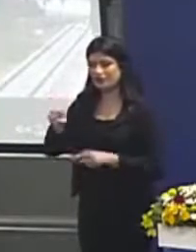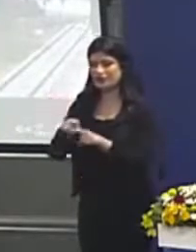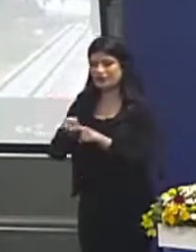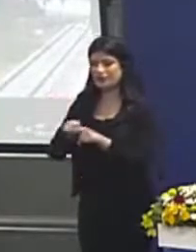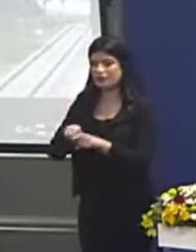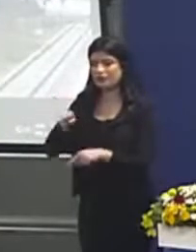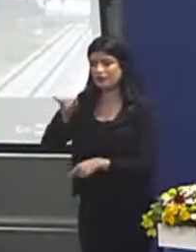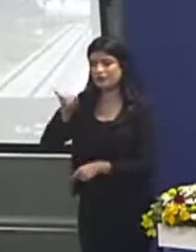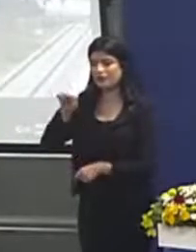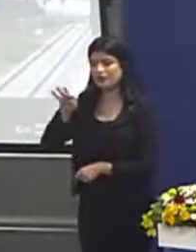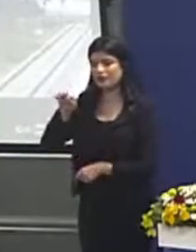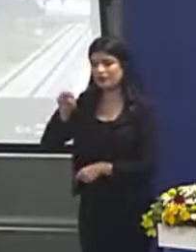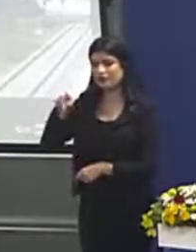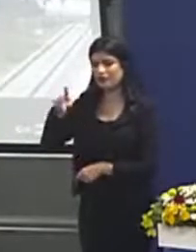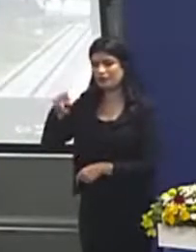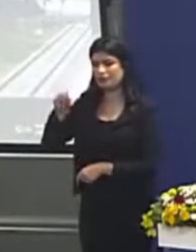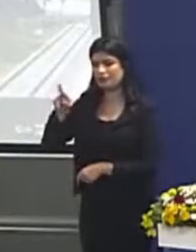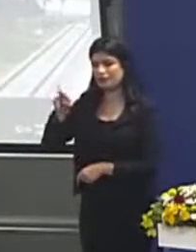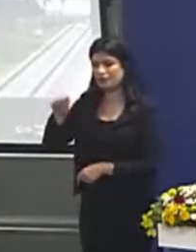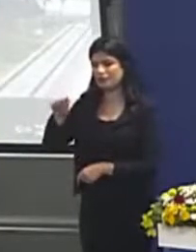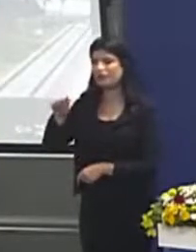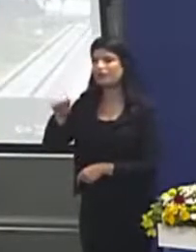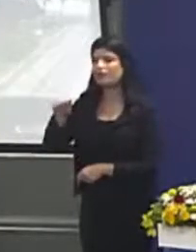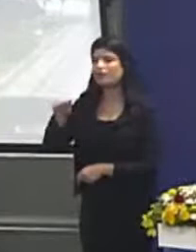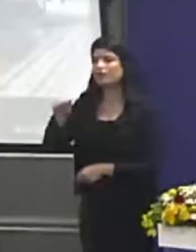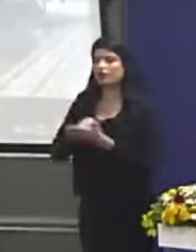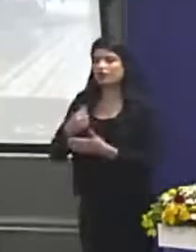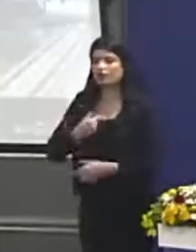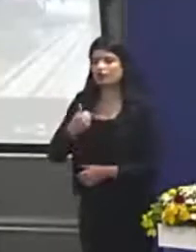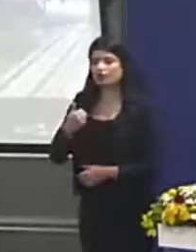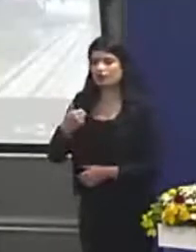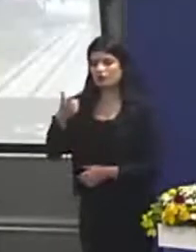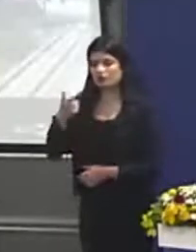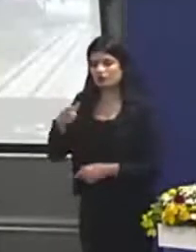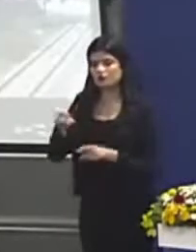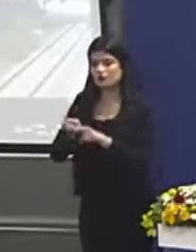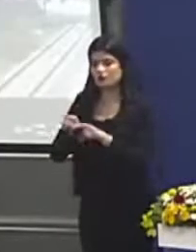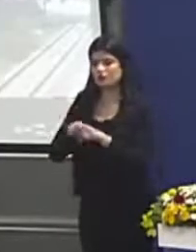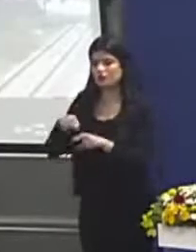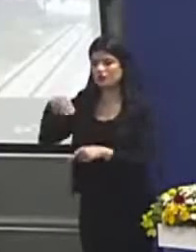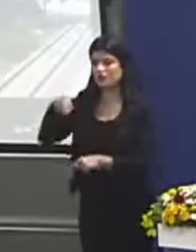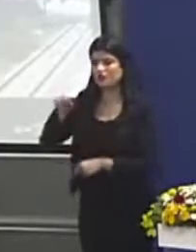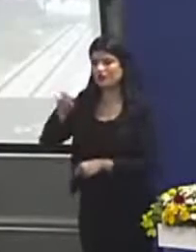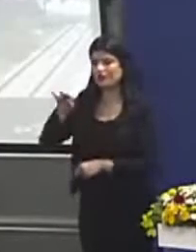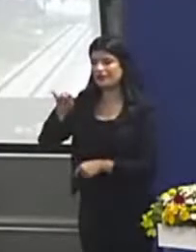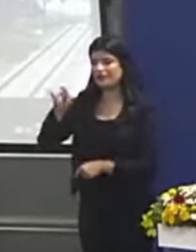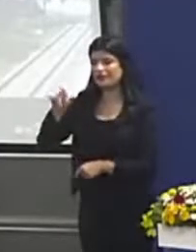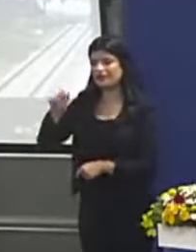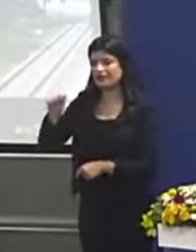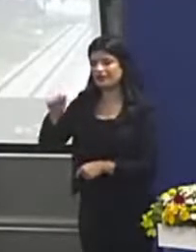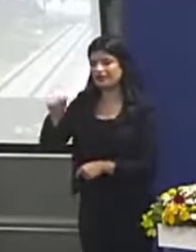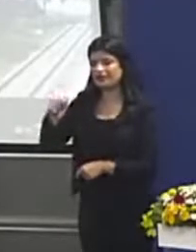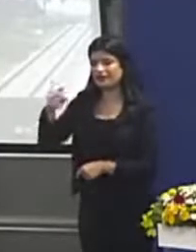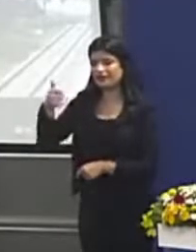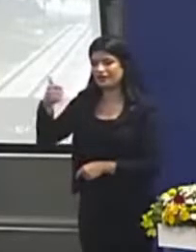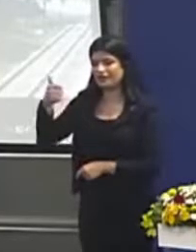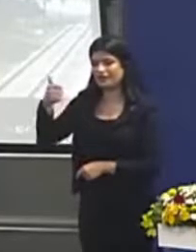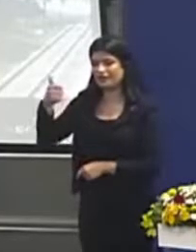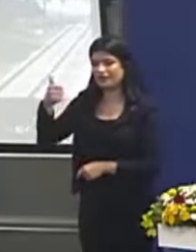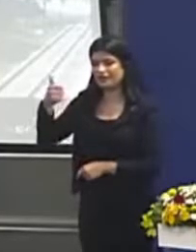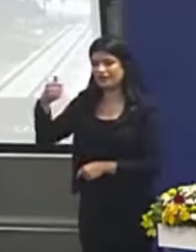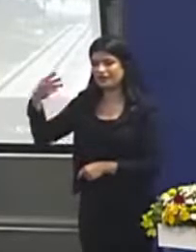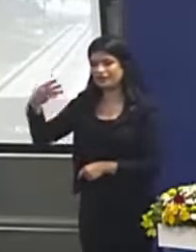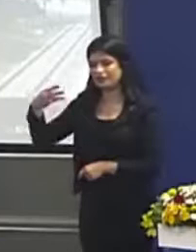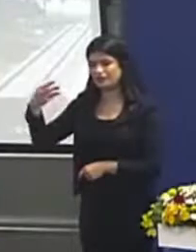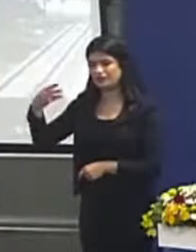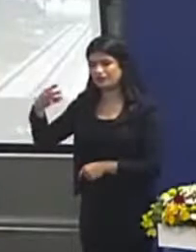de Miranda, sendo o registro de número 12, e Marília Albino de Amorim como 13º registro